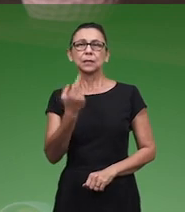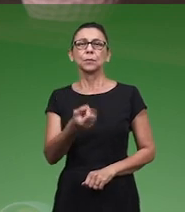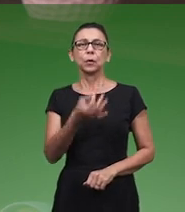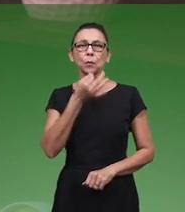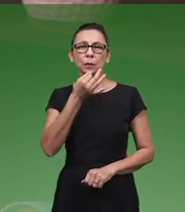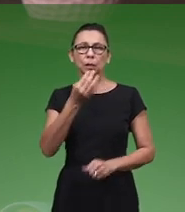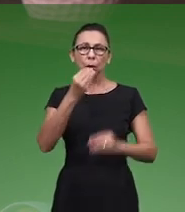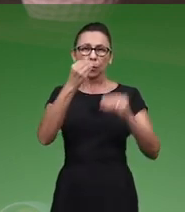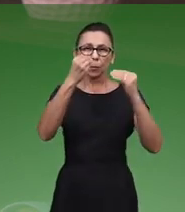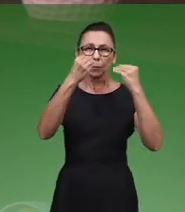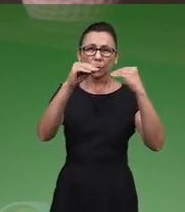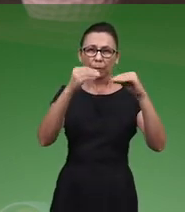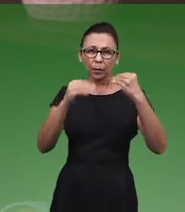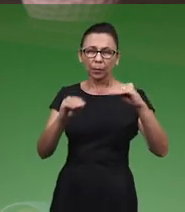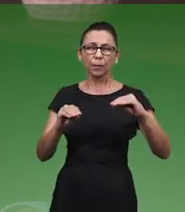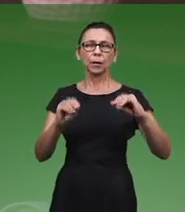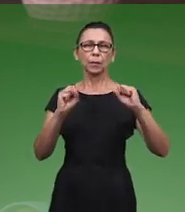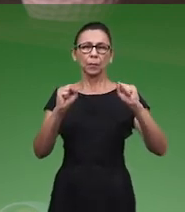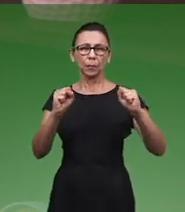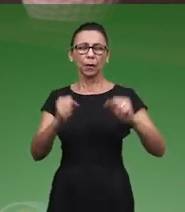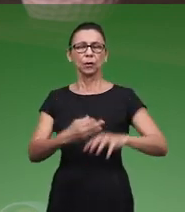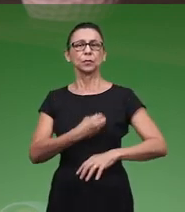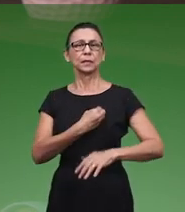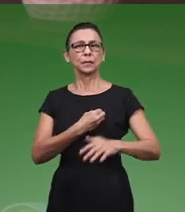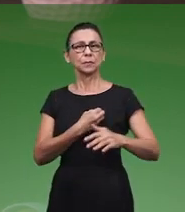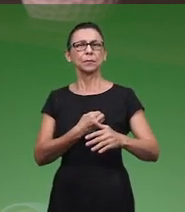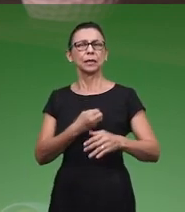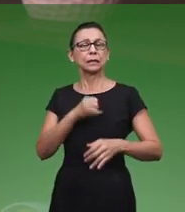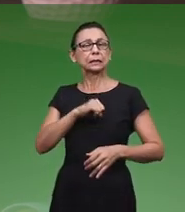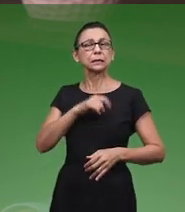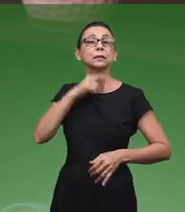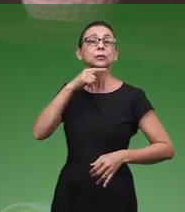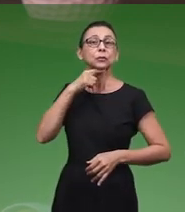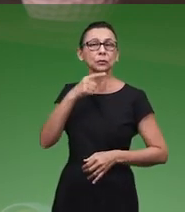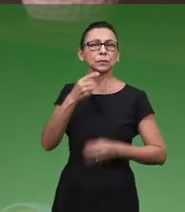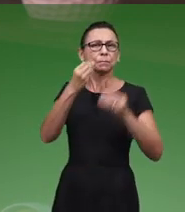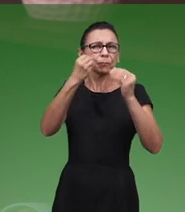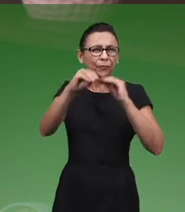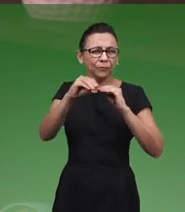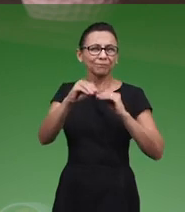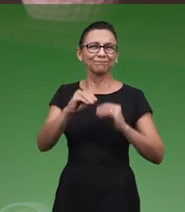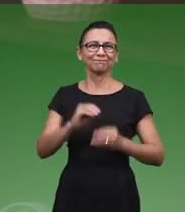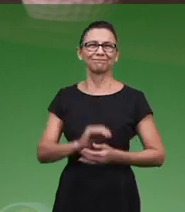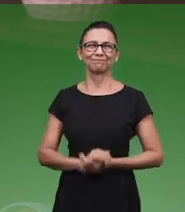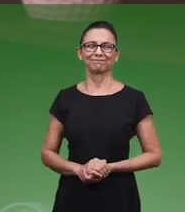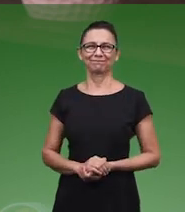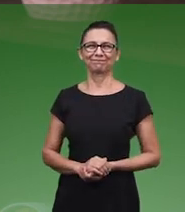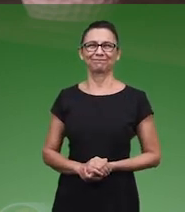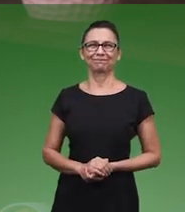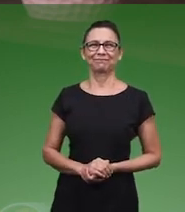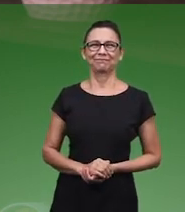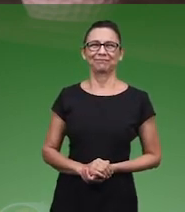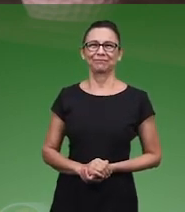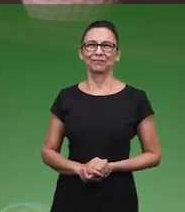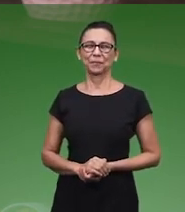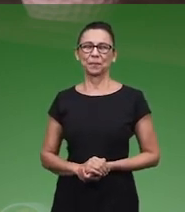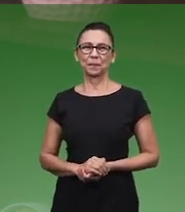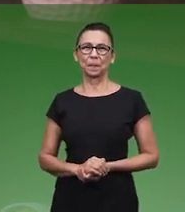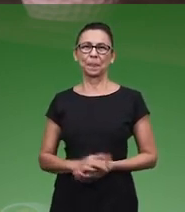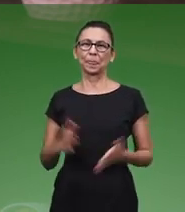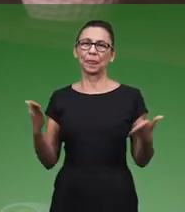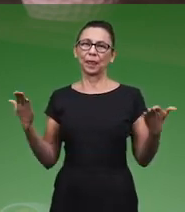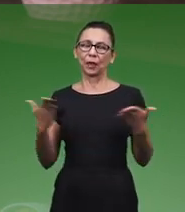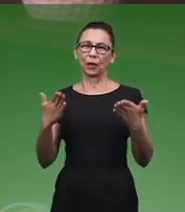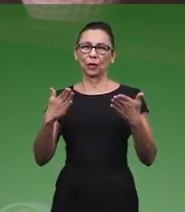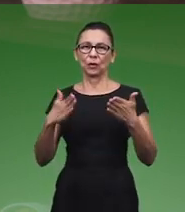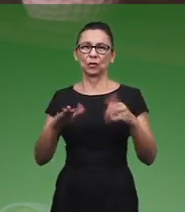o seu comentário, você pode participar, até inserir a sua dúvida se você assim preferir. E nós estamos agora, nessa edição